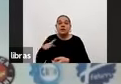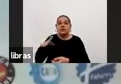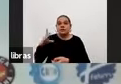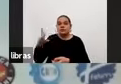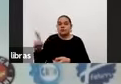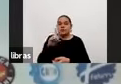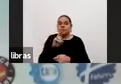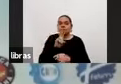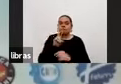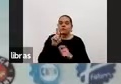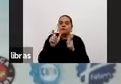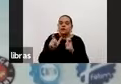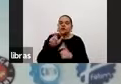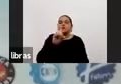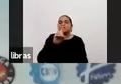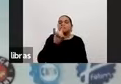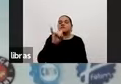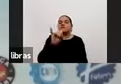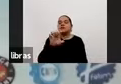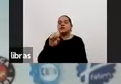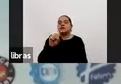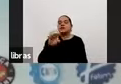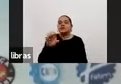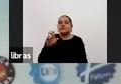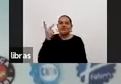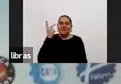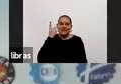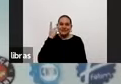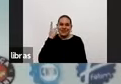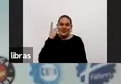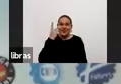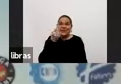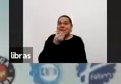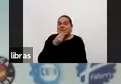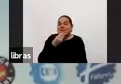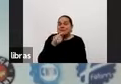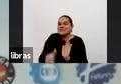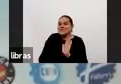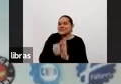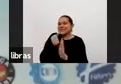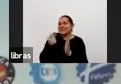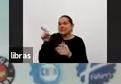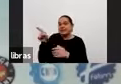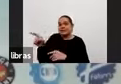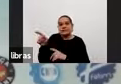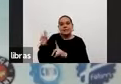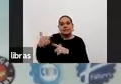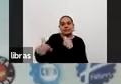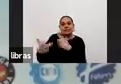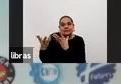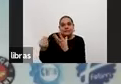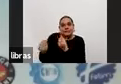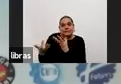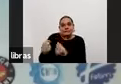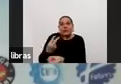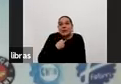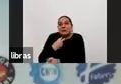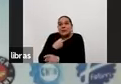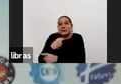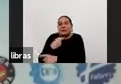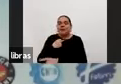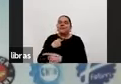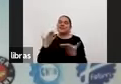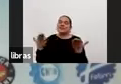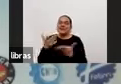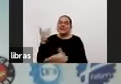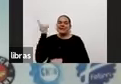Paulo. É a primeira vez dele aqui na live, um homem muito ocupado, que doou um pouco do seu tempo aqui para nós, para a nossa audiência.